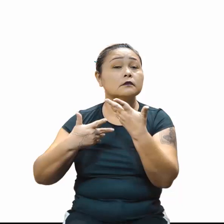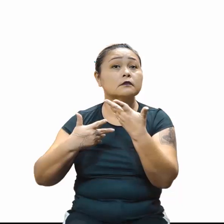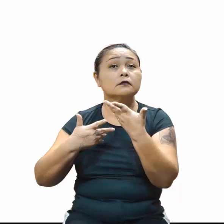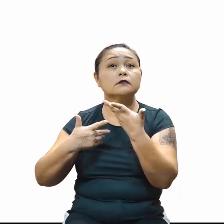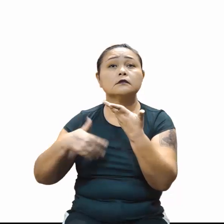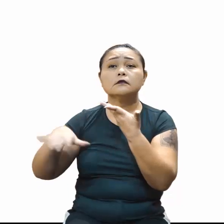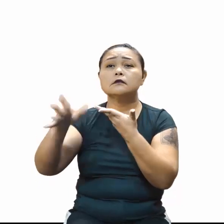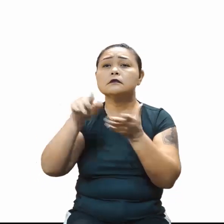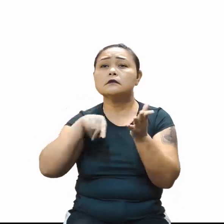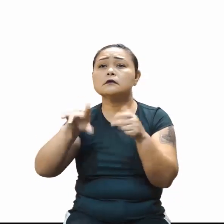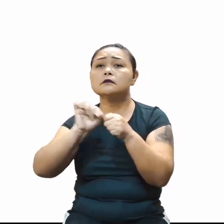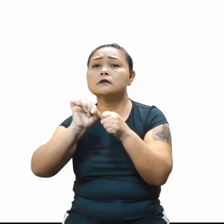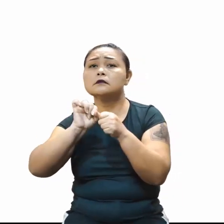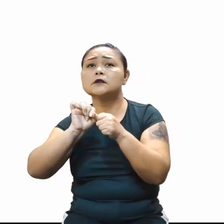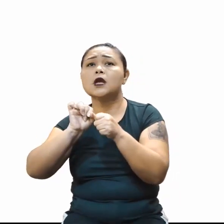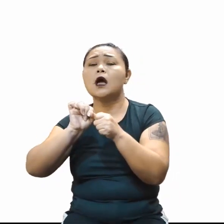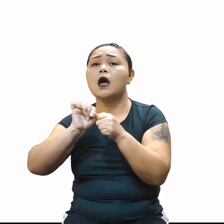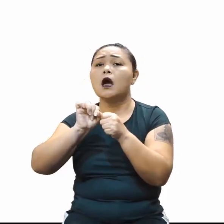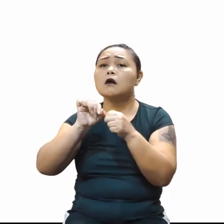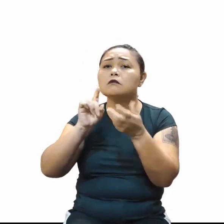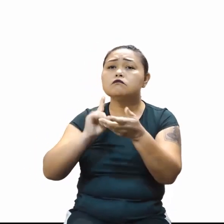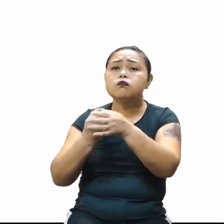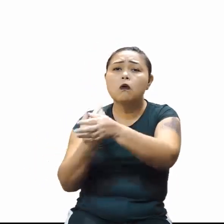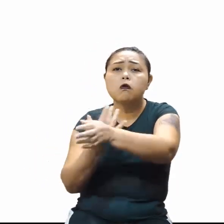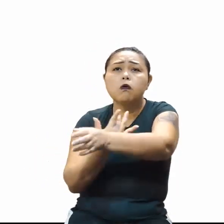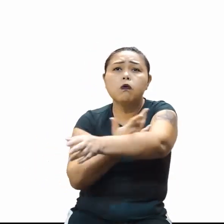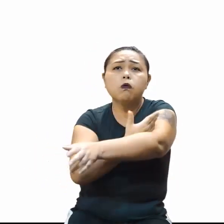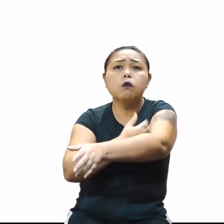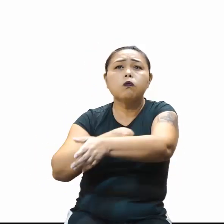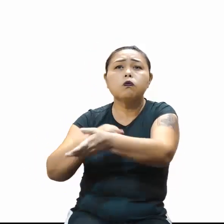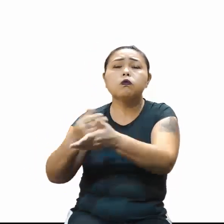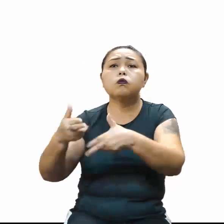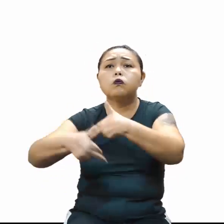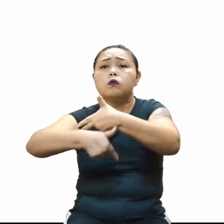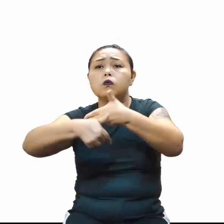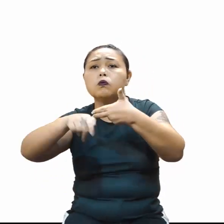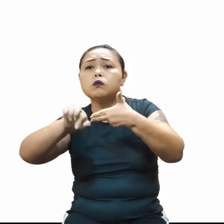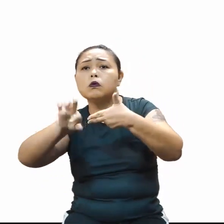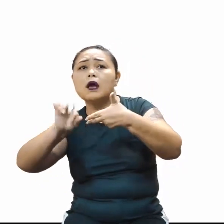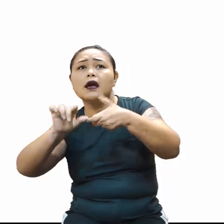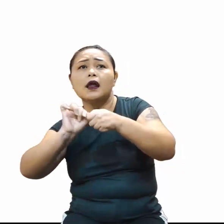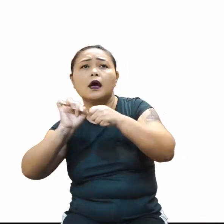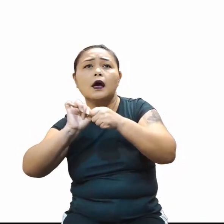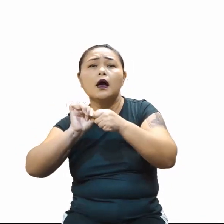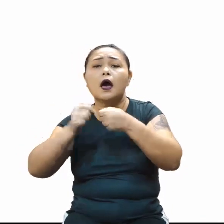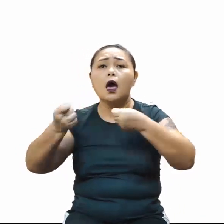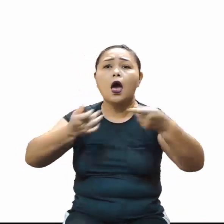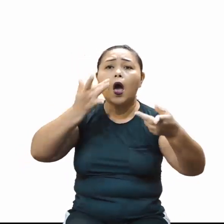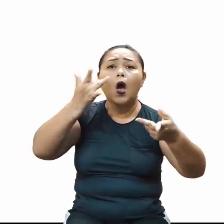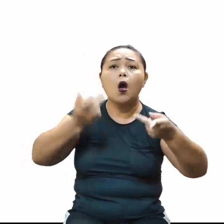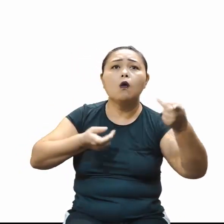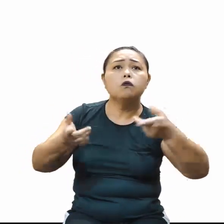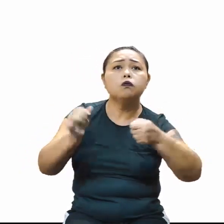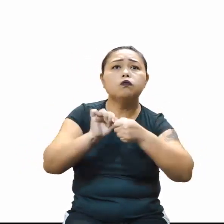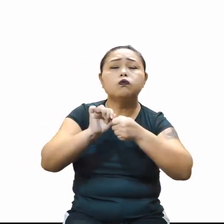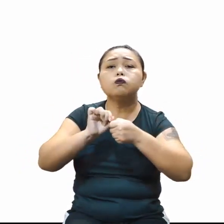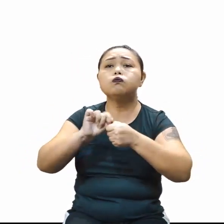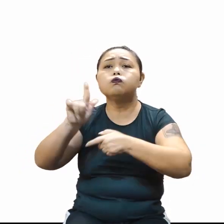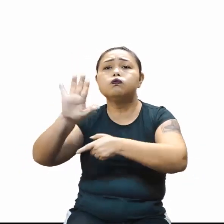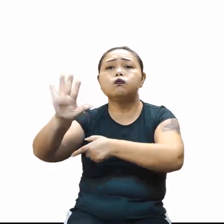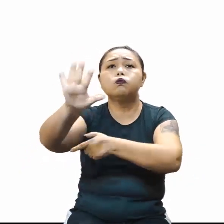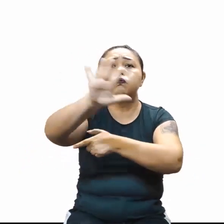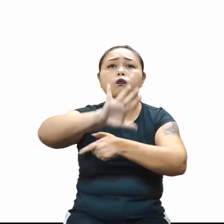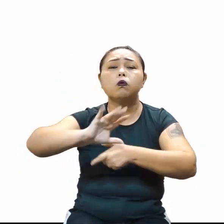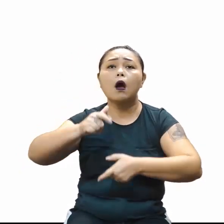a zoologia, a botânica, a etnografia, a mineralogia, a geologia, as